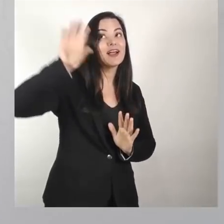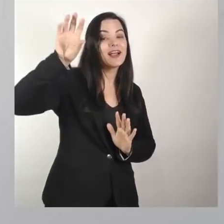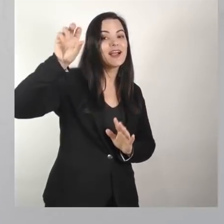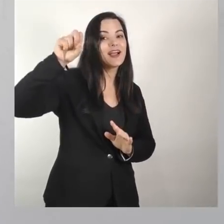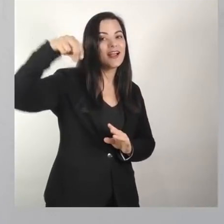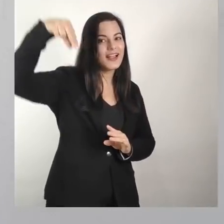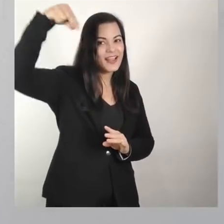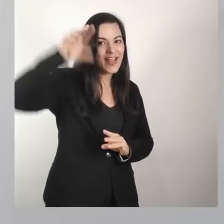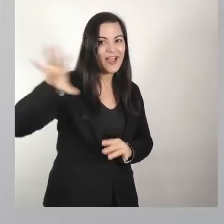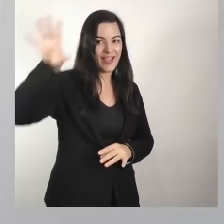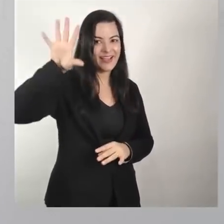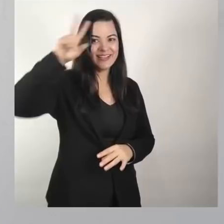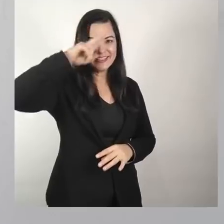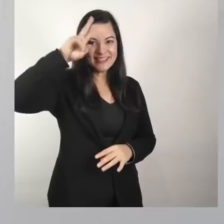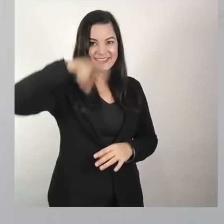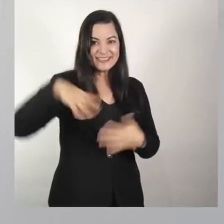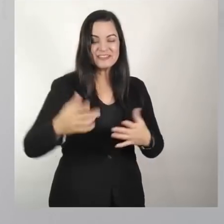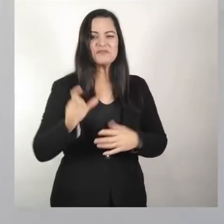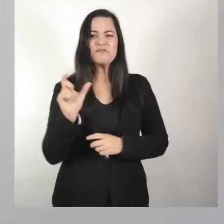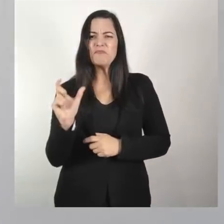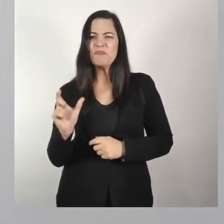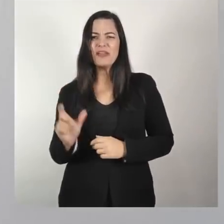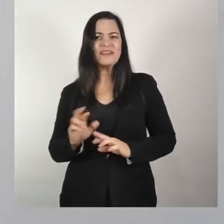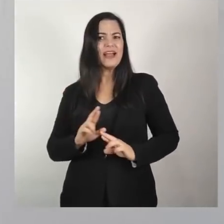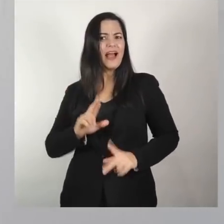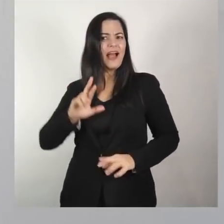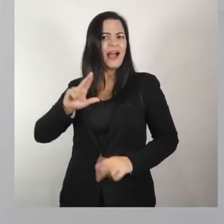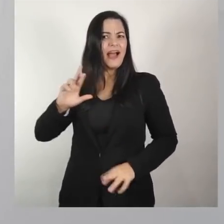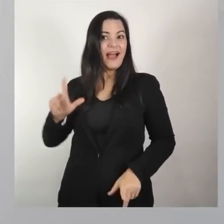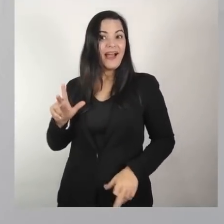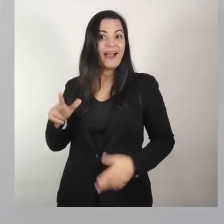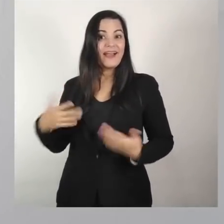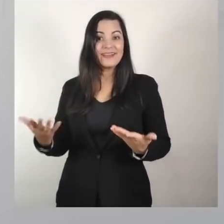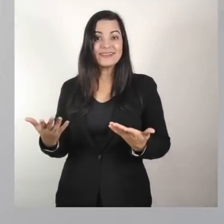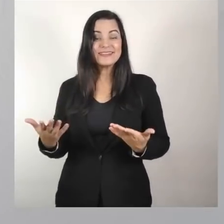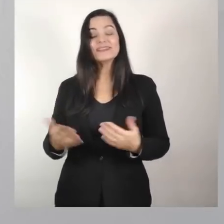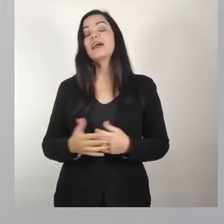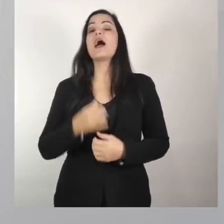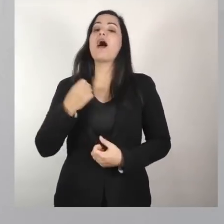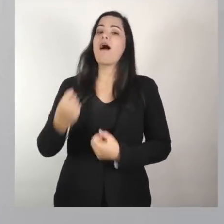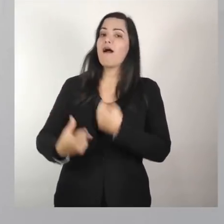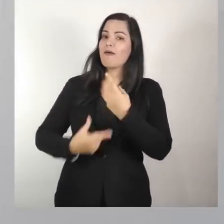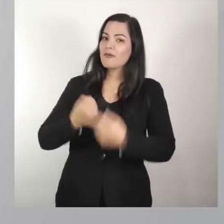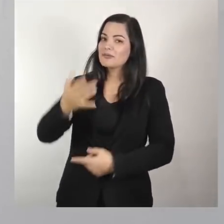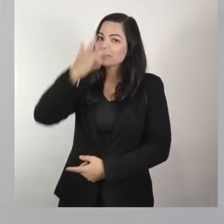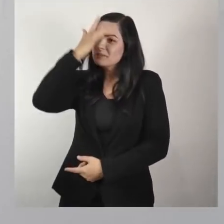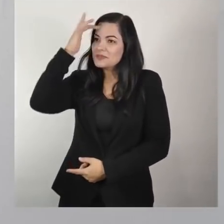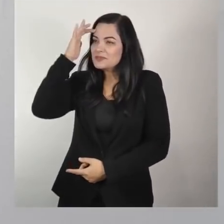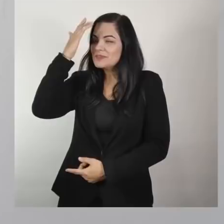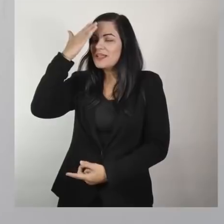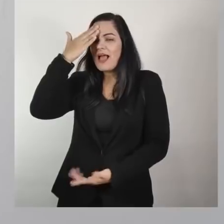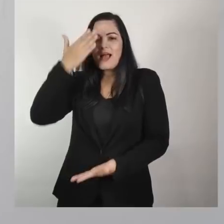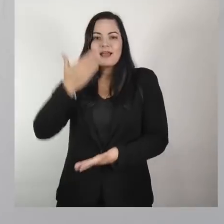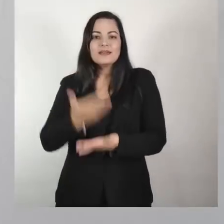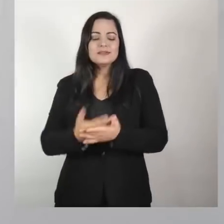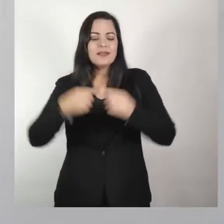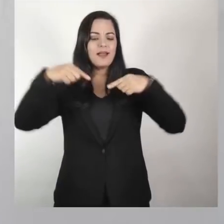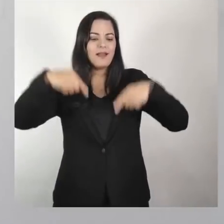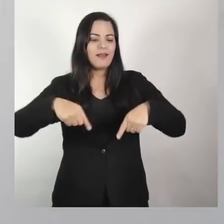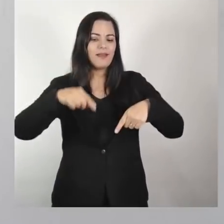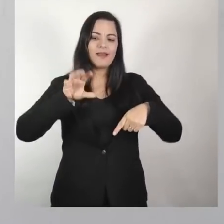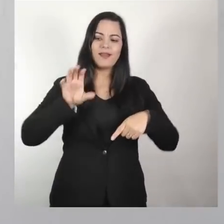Nordeste, lembram? Algumas palavras bem diferentes. Há quem acredite que aqui na